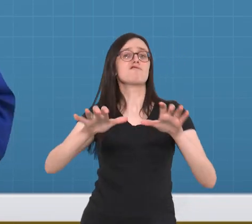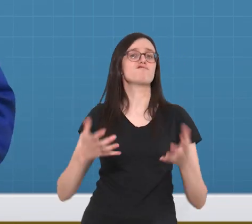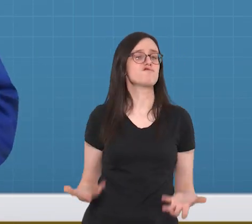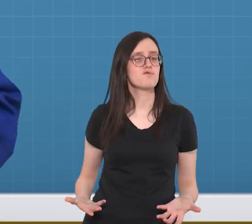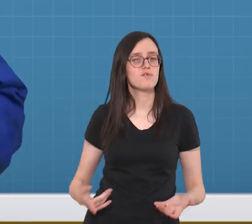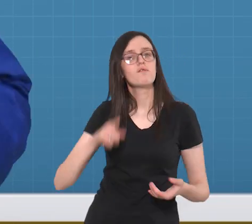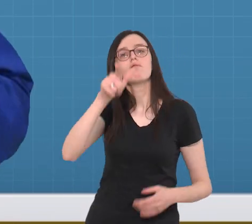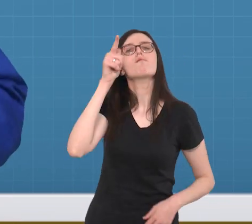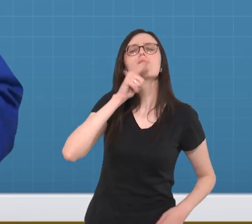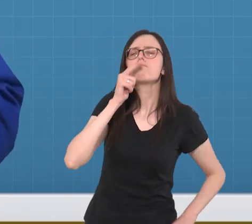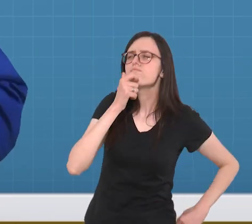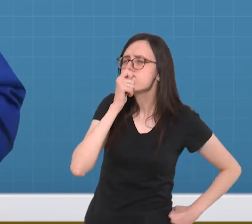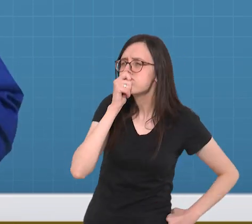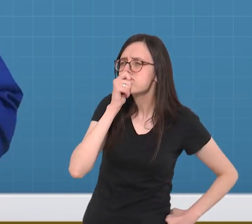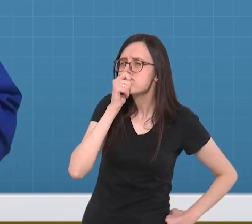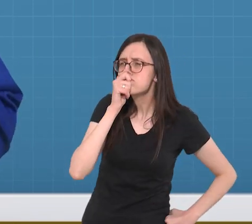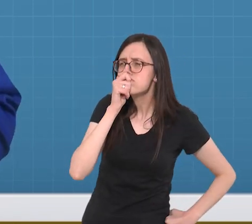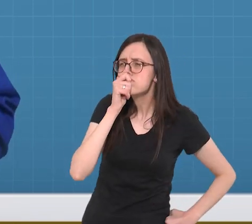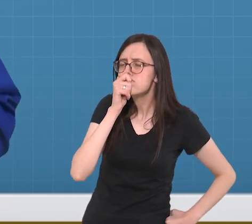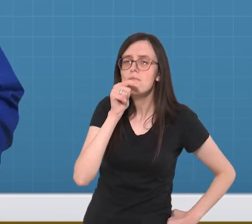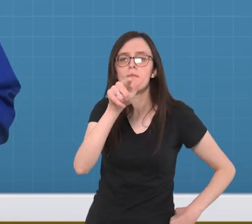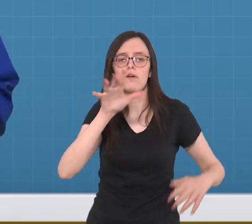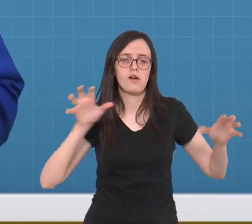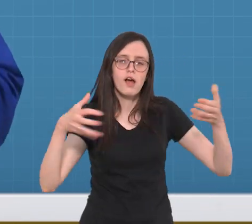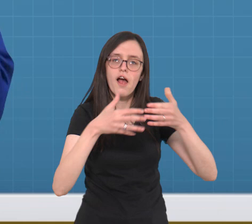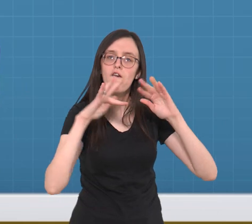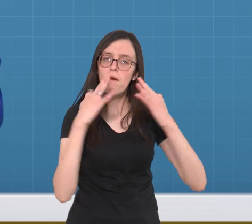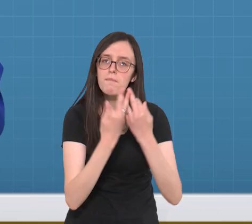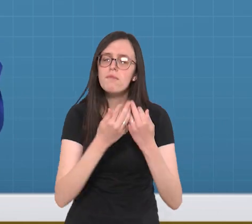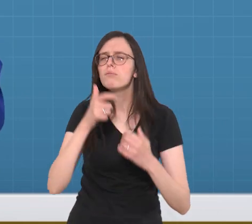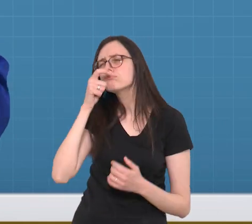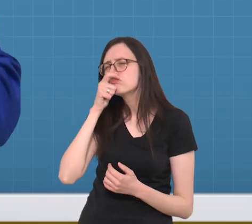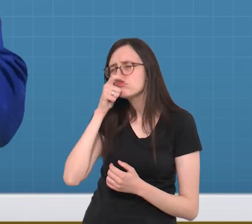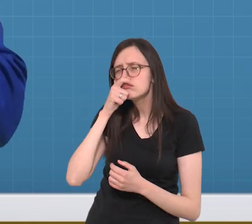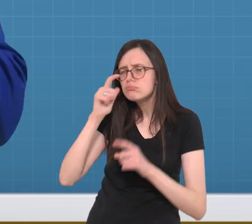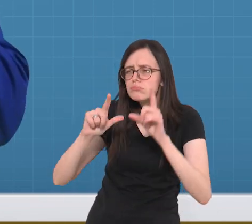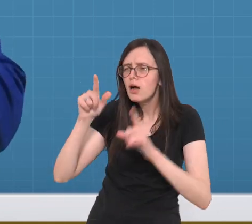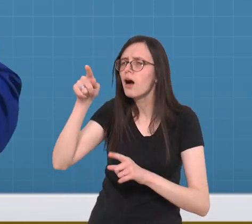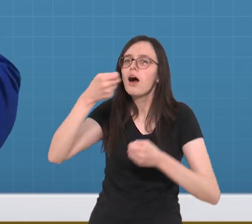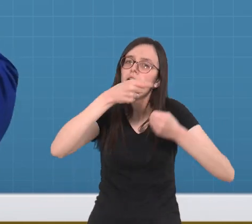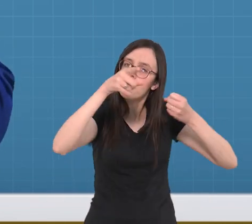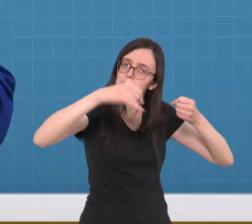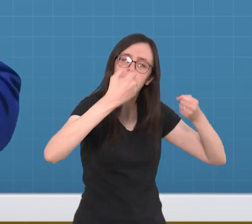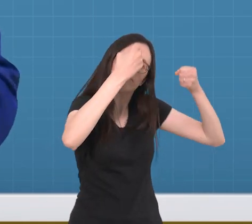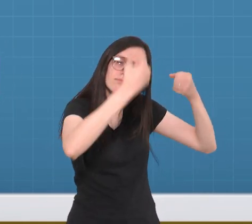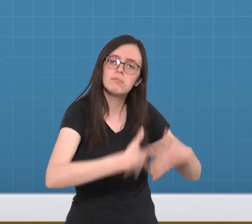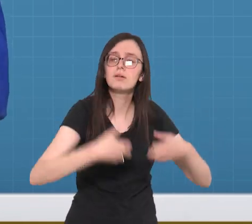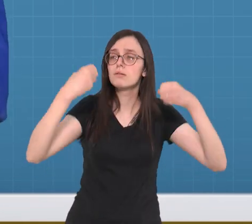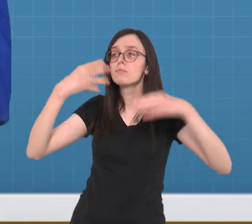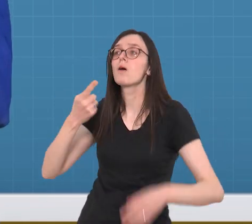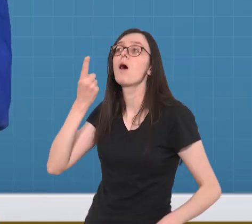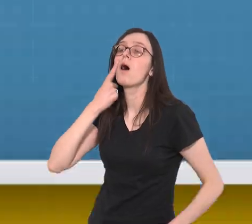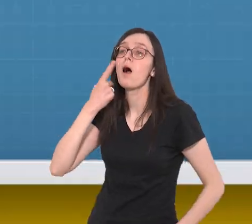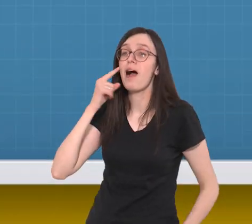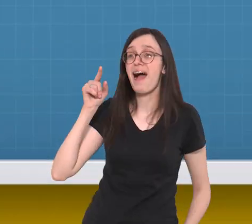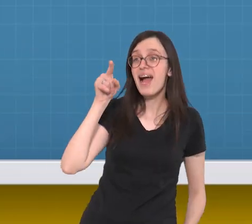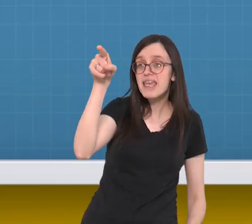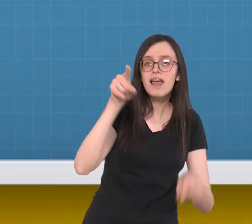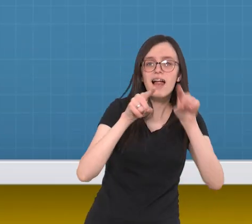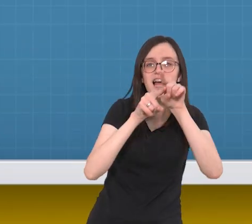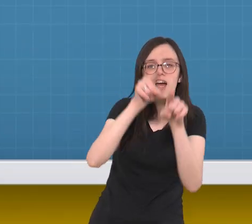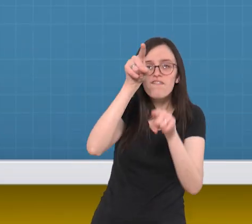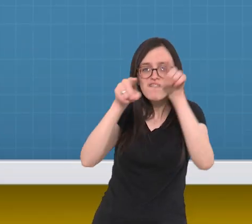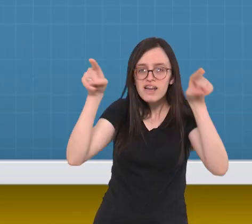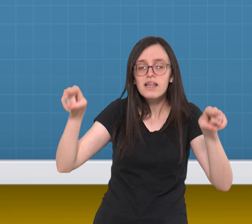é esse índice. Ou seja, você pode chegar e pegar com seus familiares, quando você estiver sentado assistindo, explicar para eles: